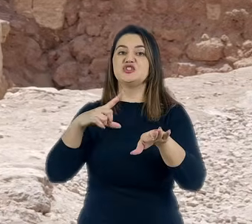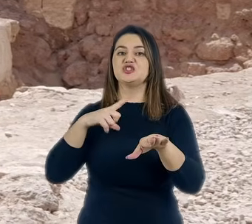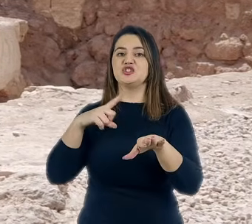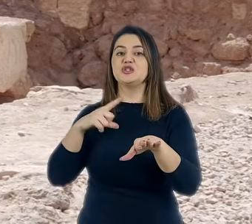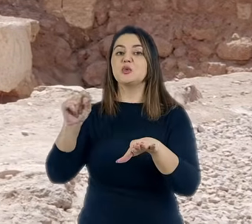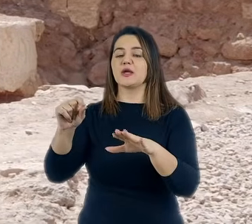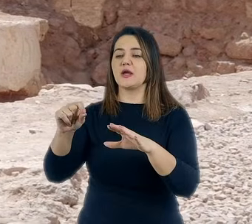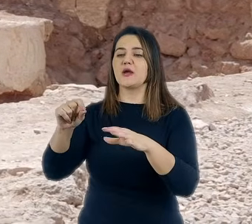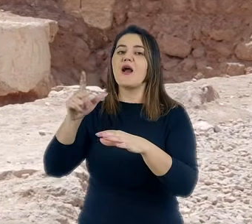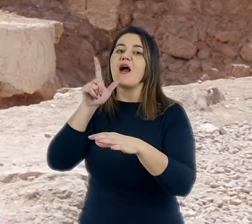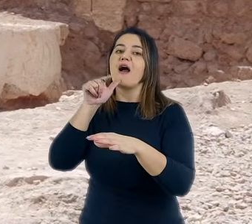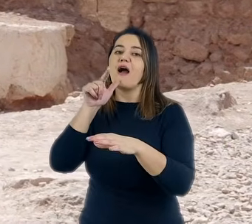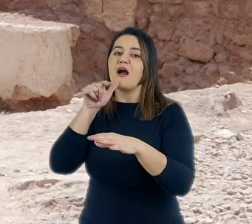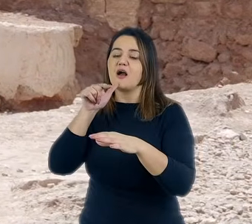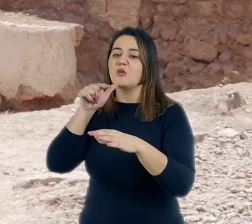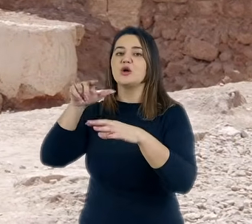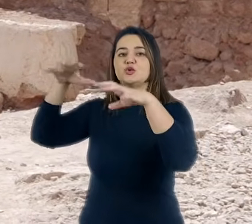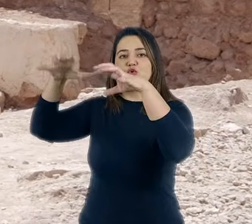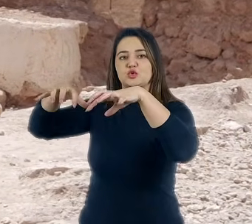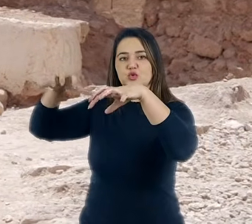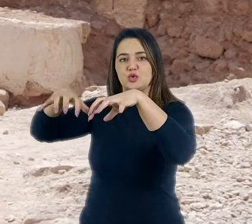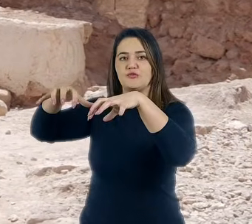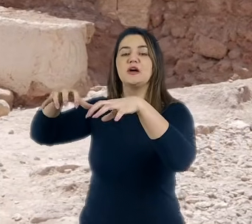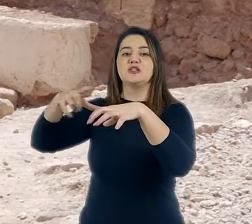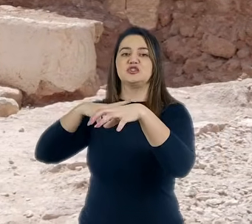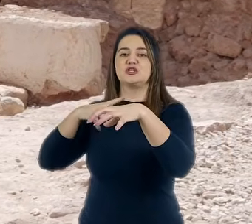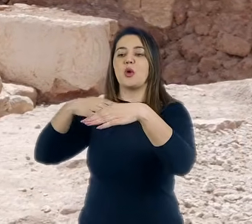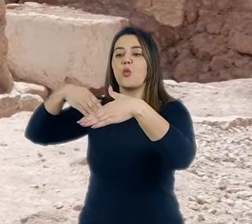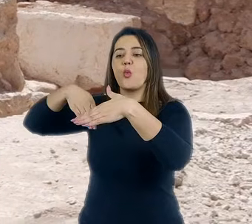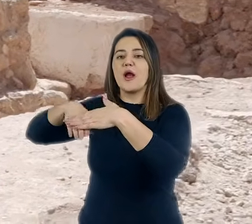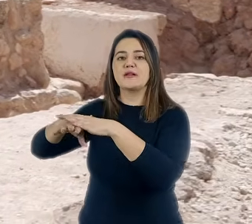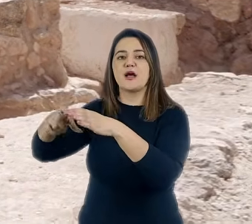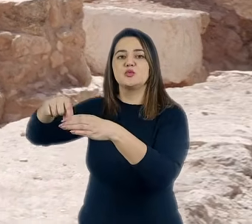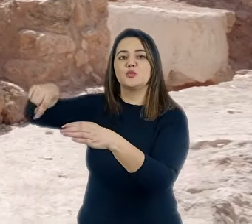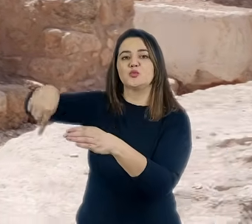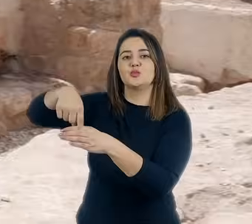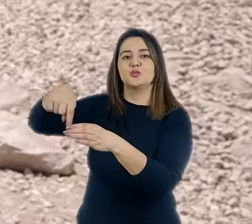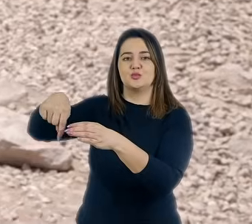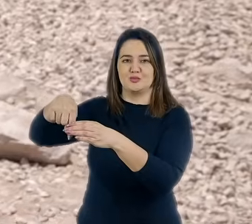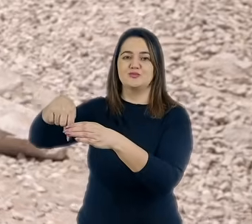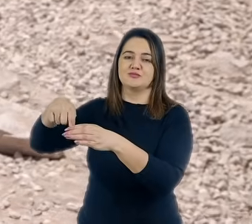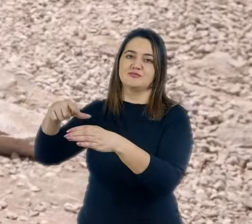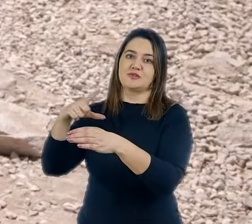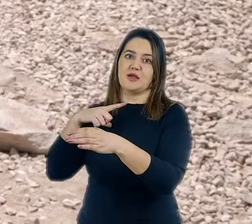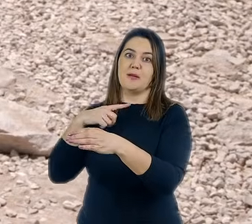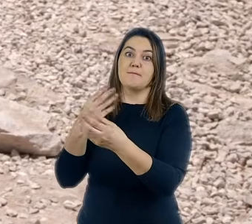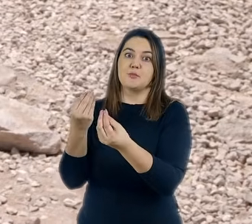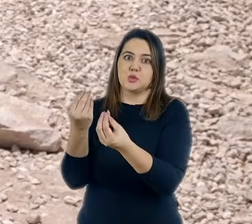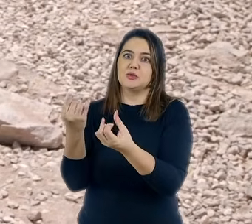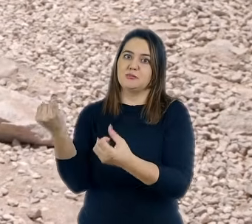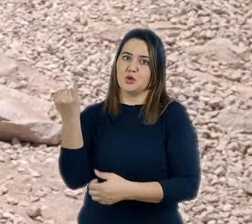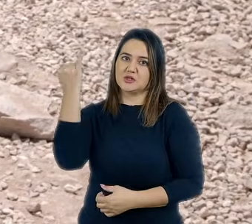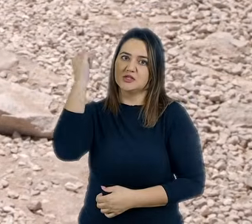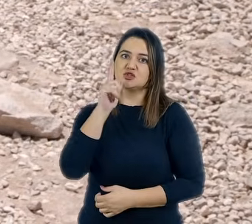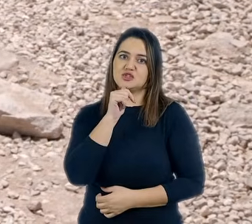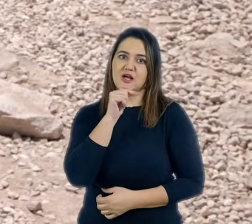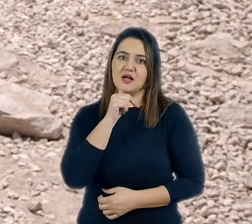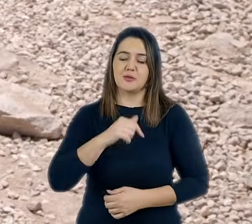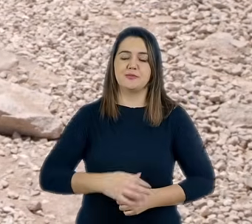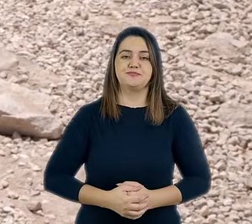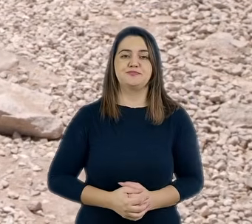também muitas vezes a água em cisternas, porque a água era naquele tempo e continua sendo um objeto ainda